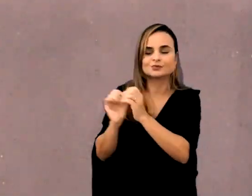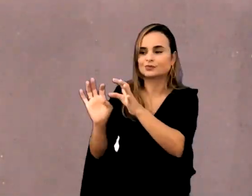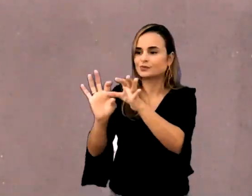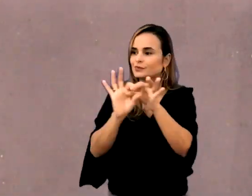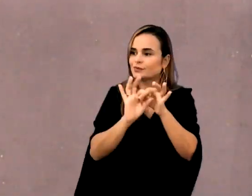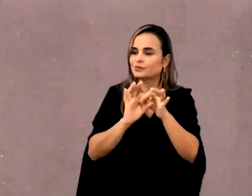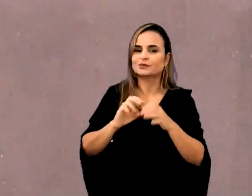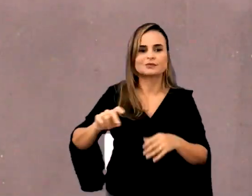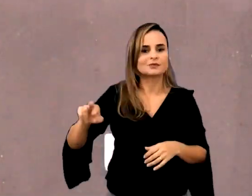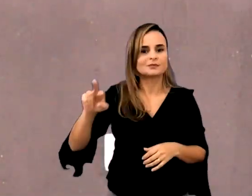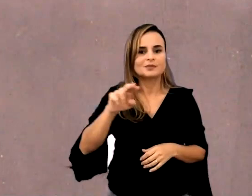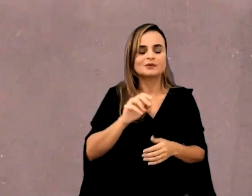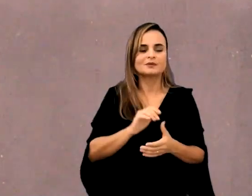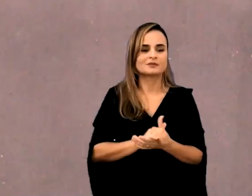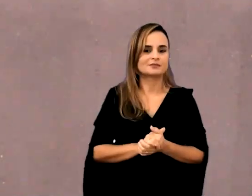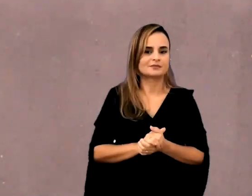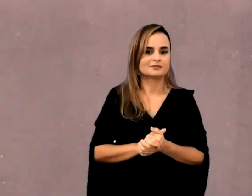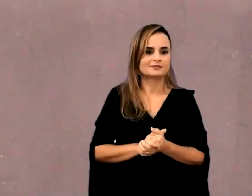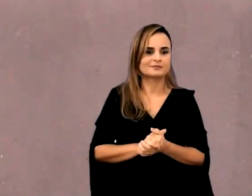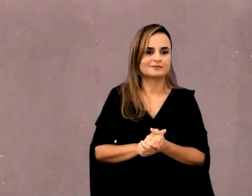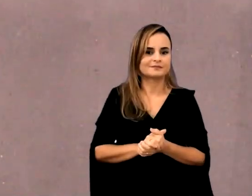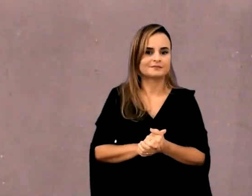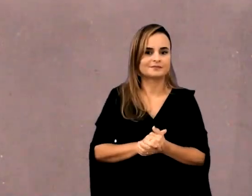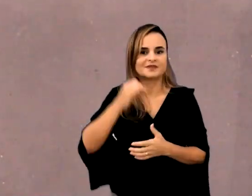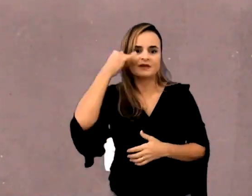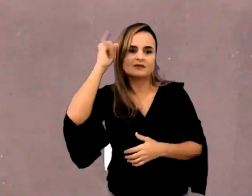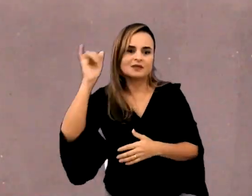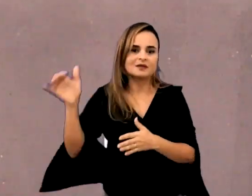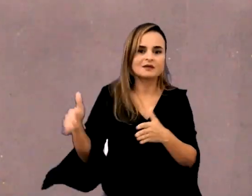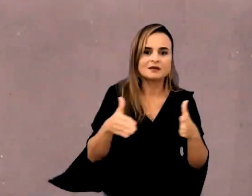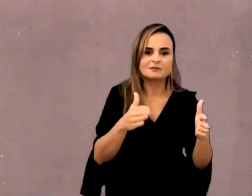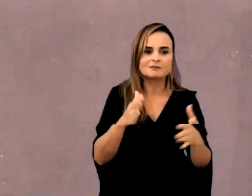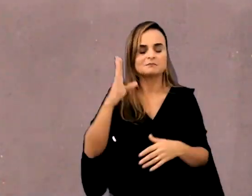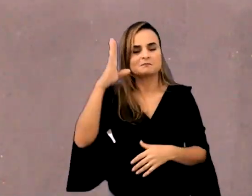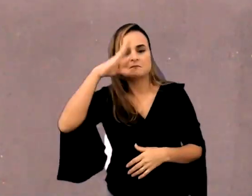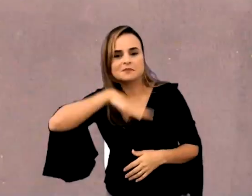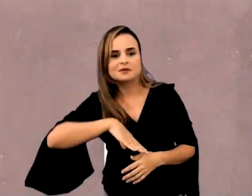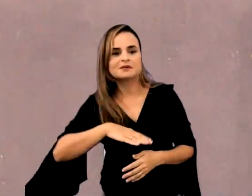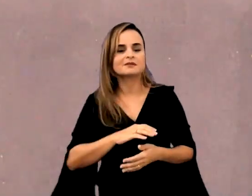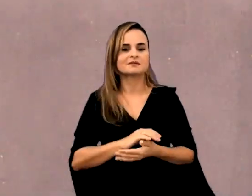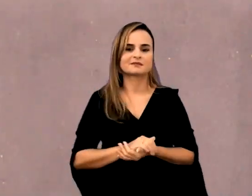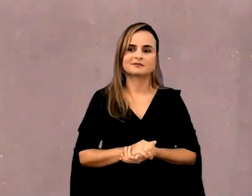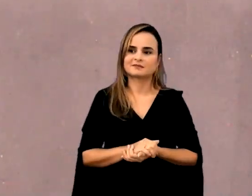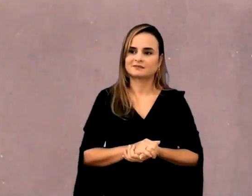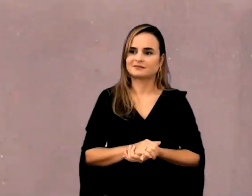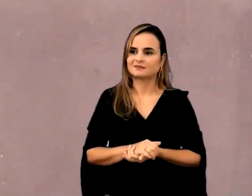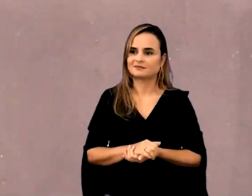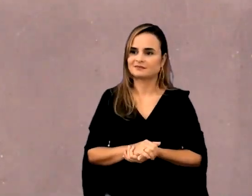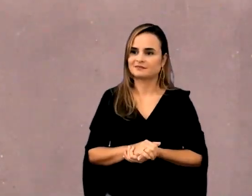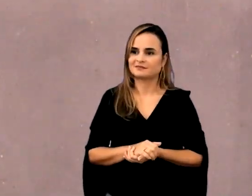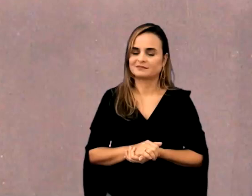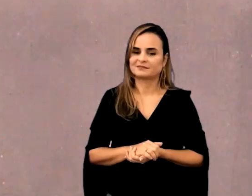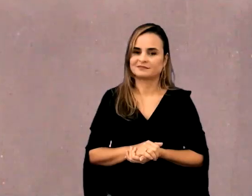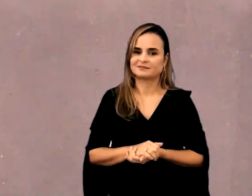pisado em caminhos tortuosos, em caminhos maus,